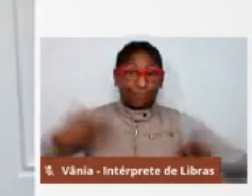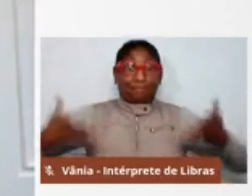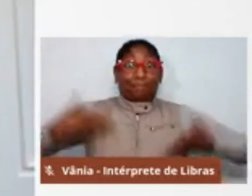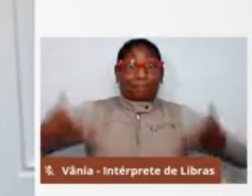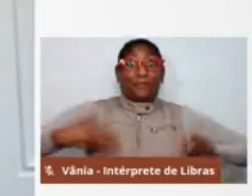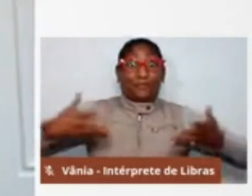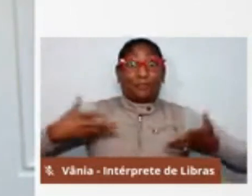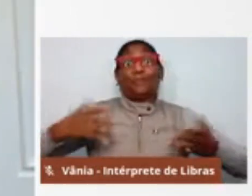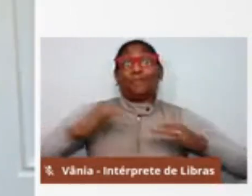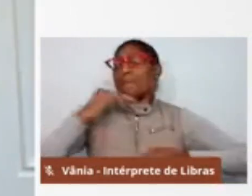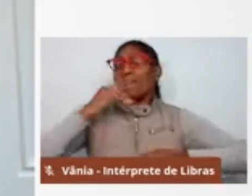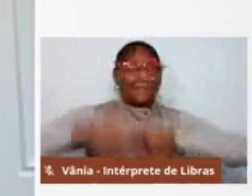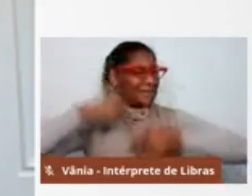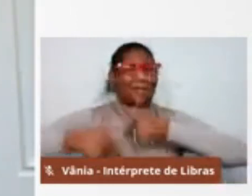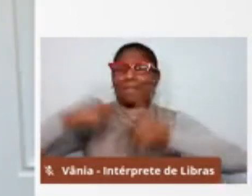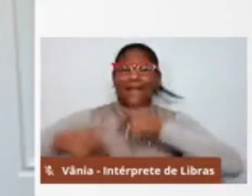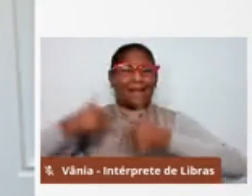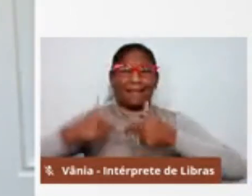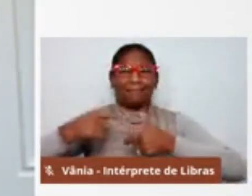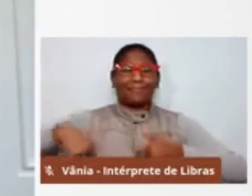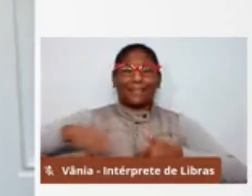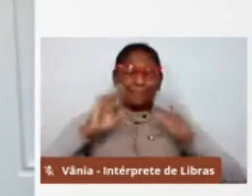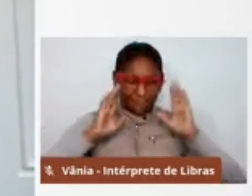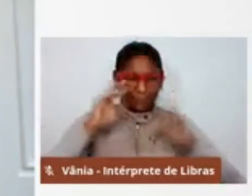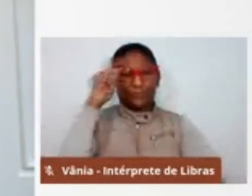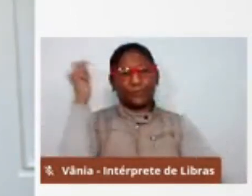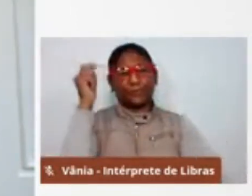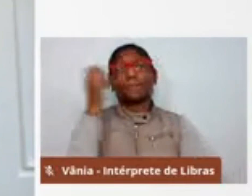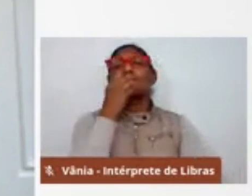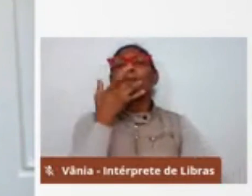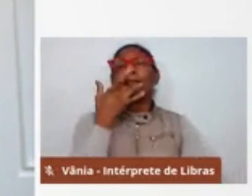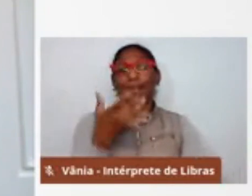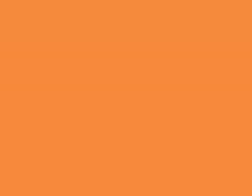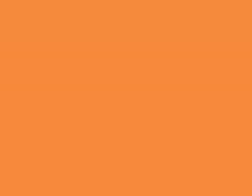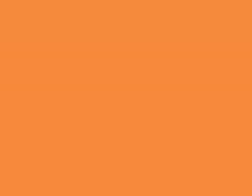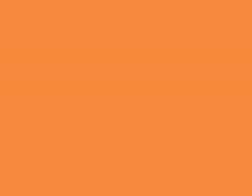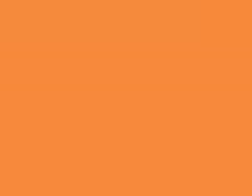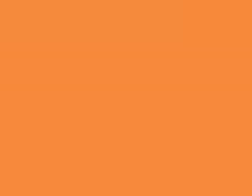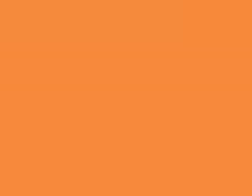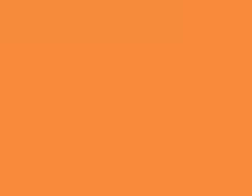a trabalhar pelo nosso estado e deixo a todos uma boa tarde. Até mais.